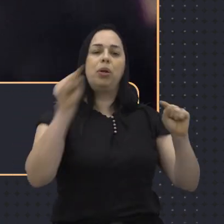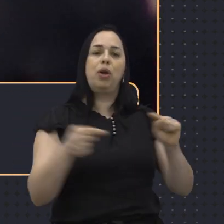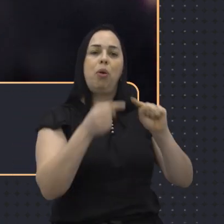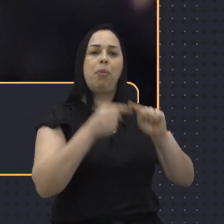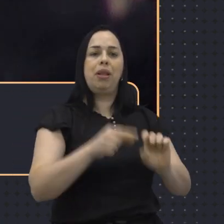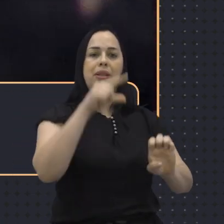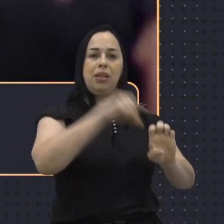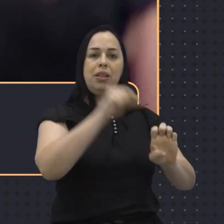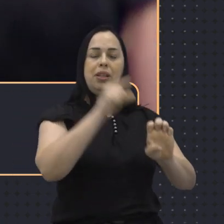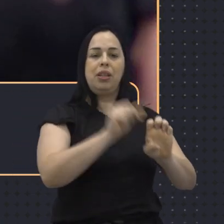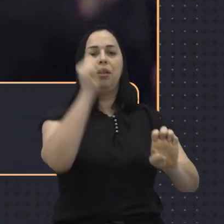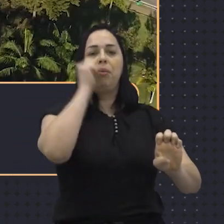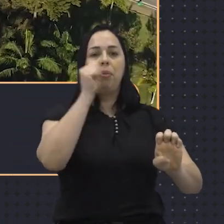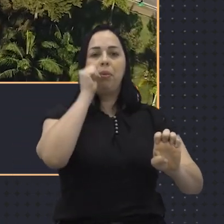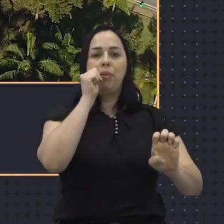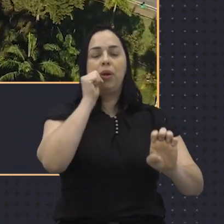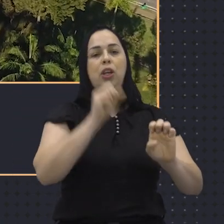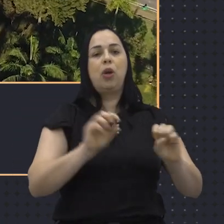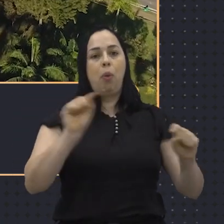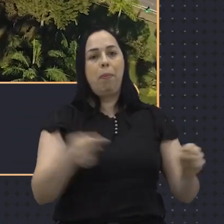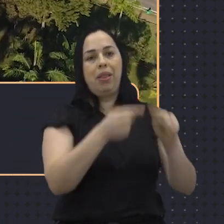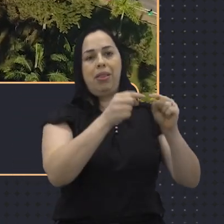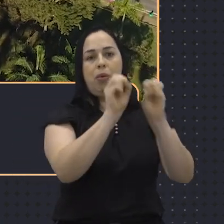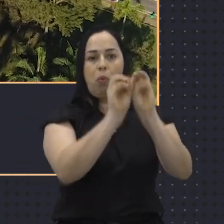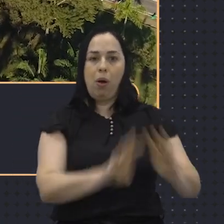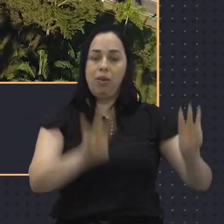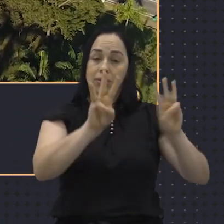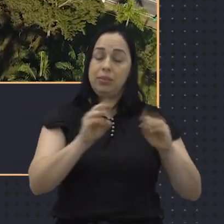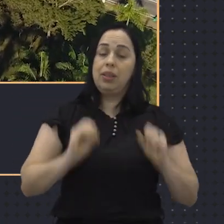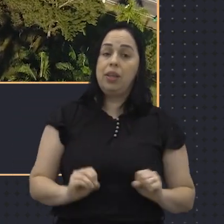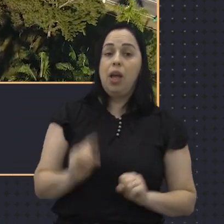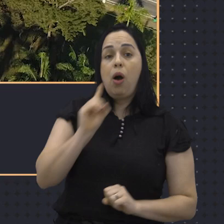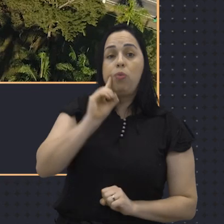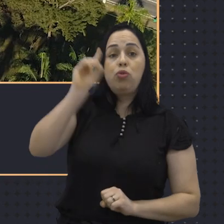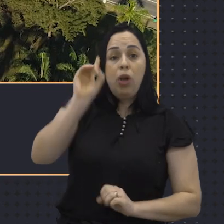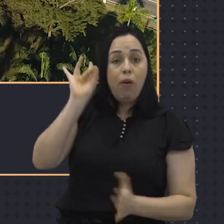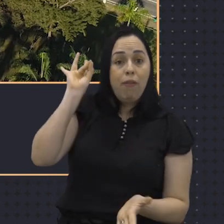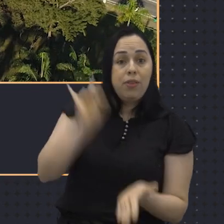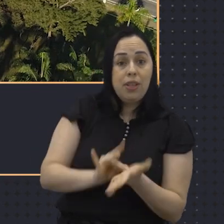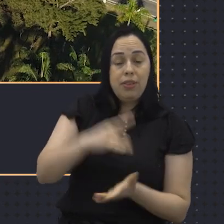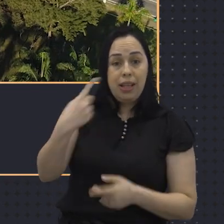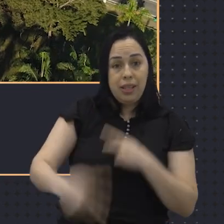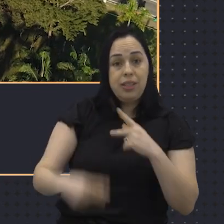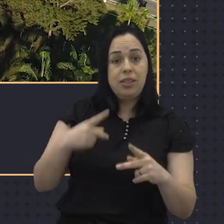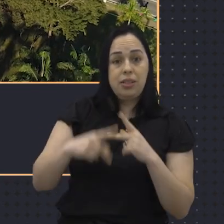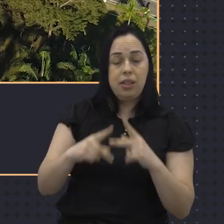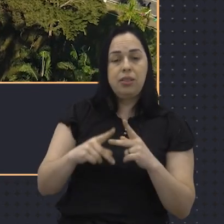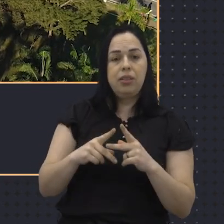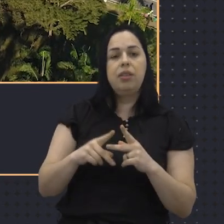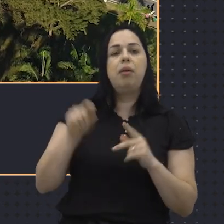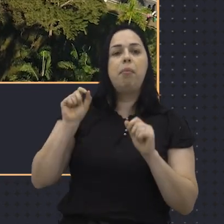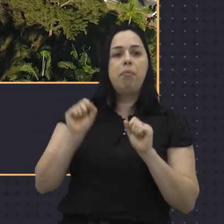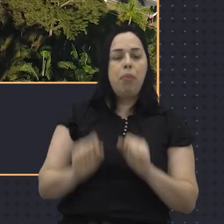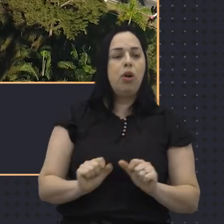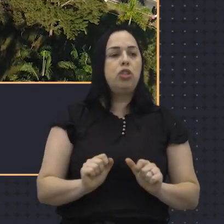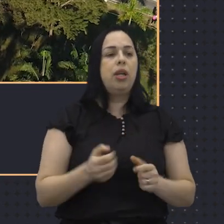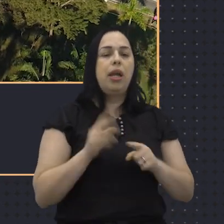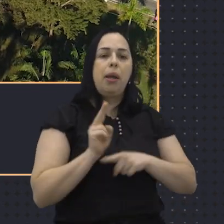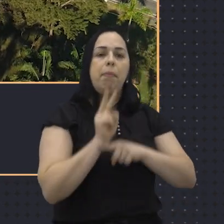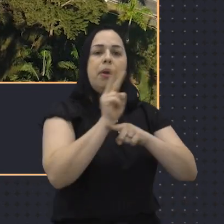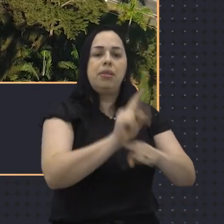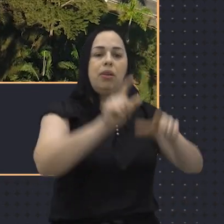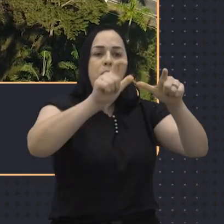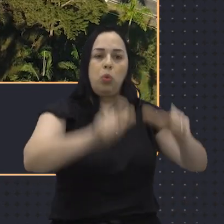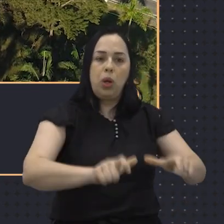Feminino, instituído pela ONU. Como se trata de uma data oficial da cidade, o município poderá conceder espaços públicos, além